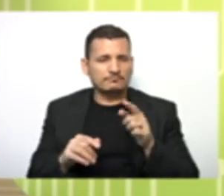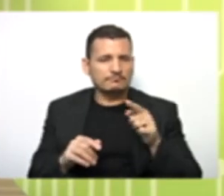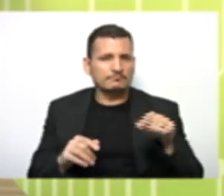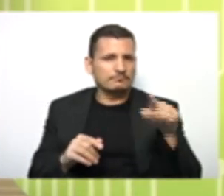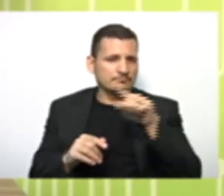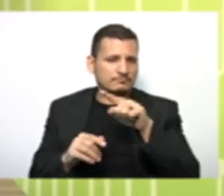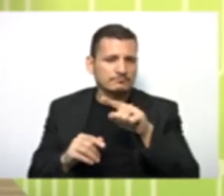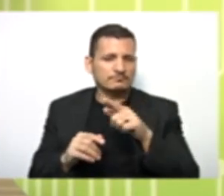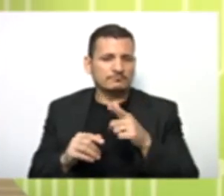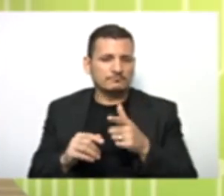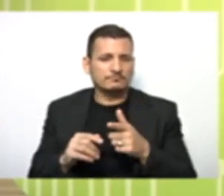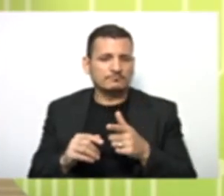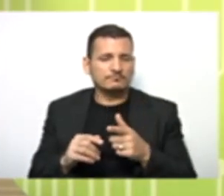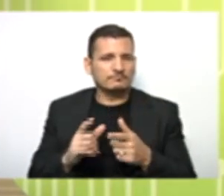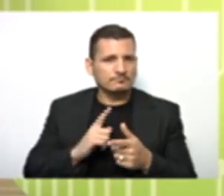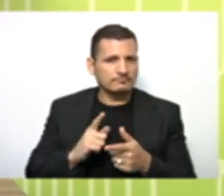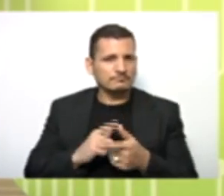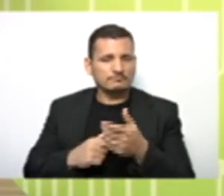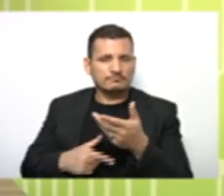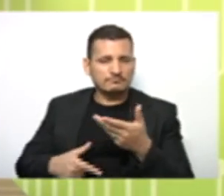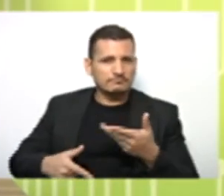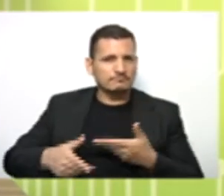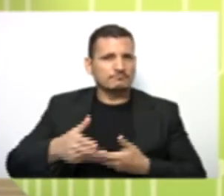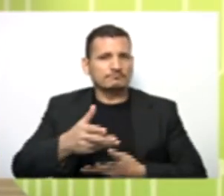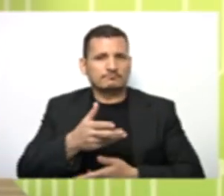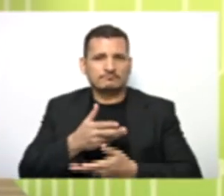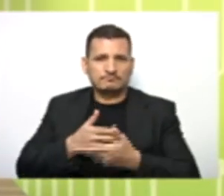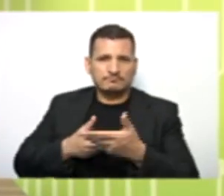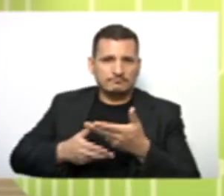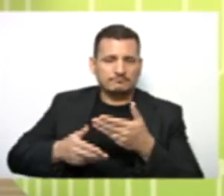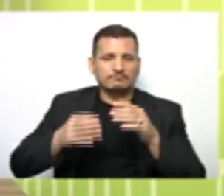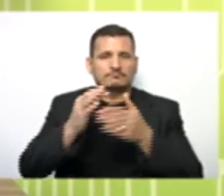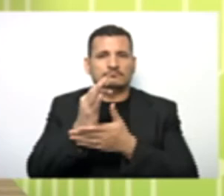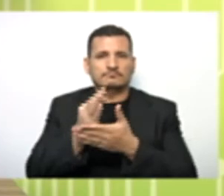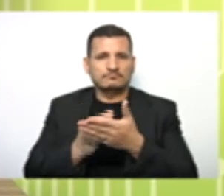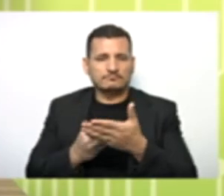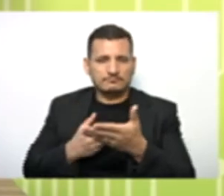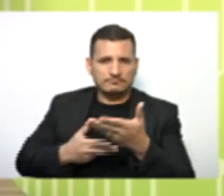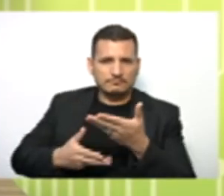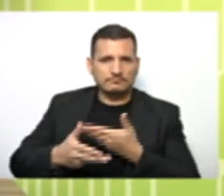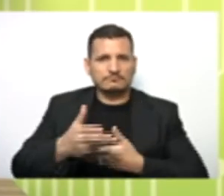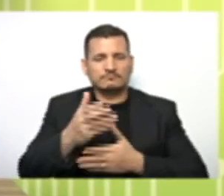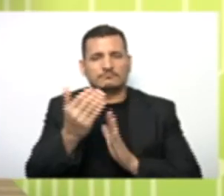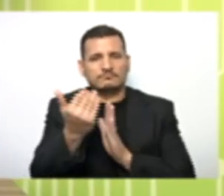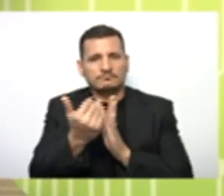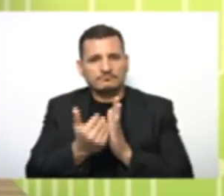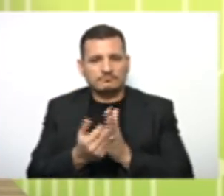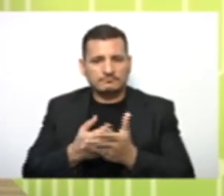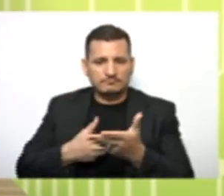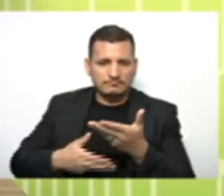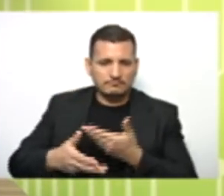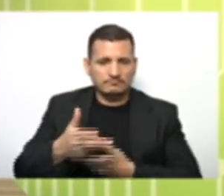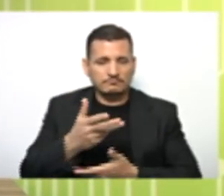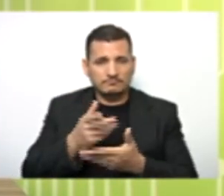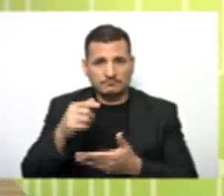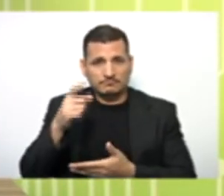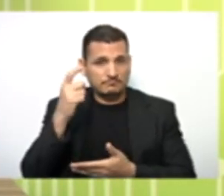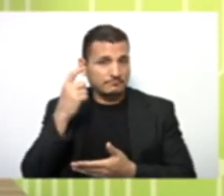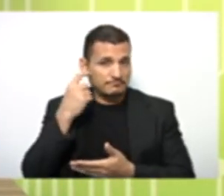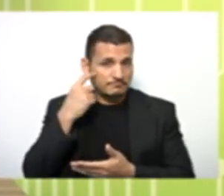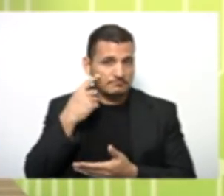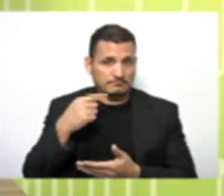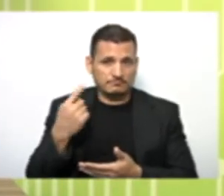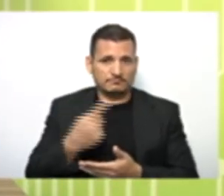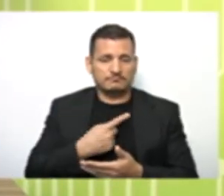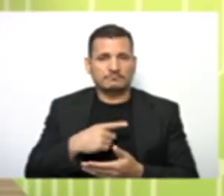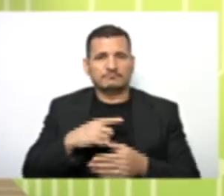vocês estão interagindo, né? Nós, aliás, estamos interagindo com o programa. Repara que nós estamos digitando,